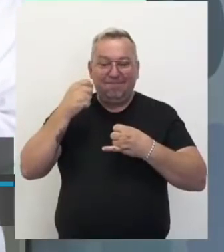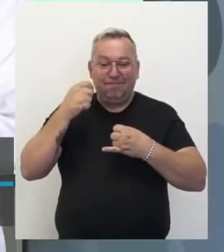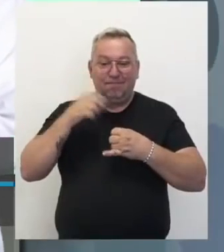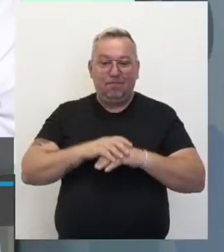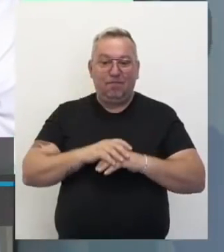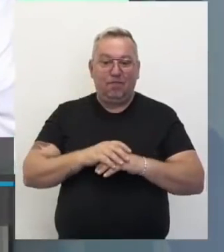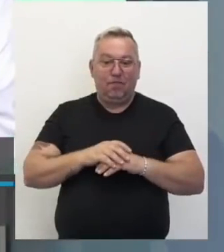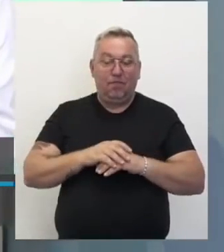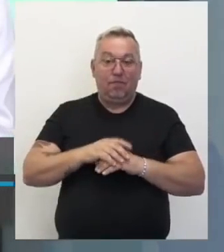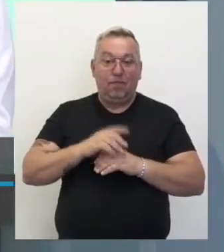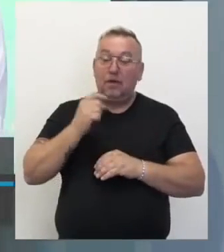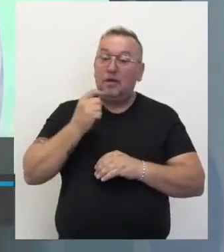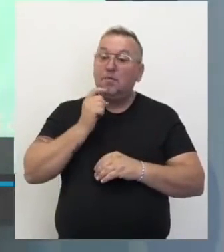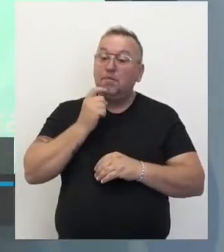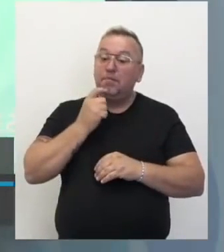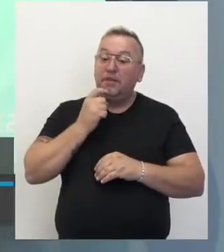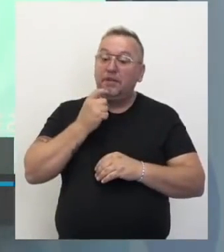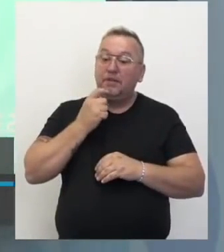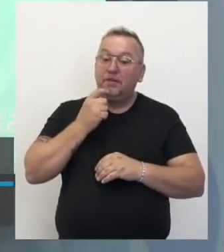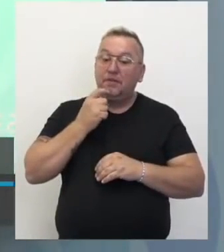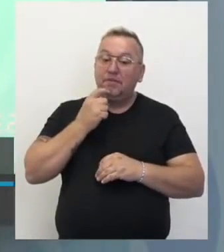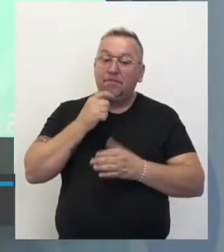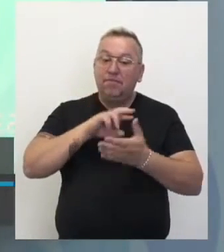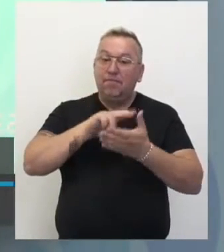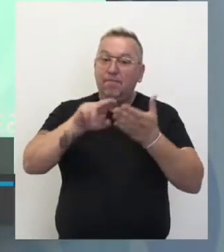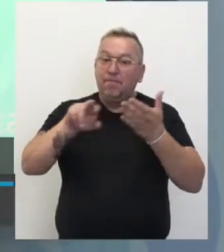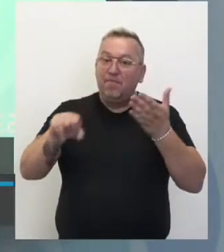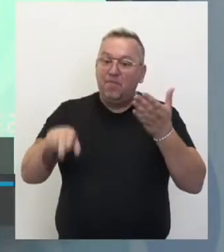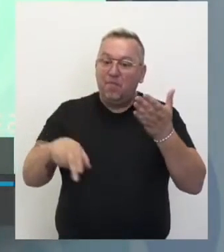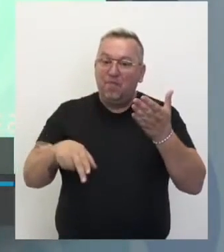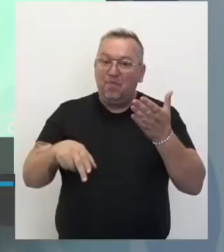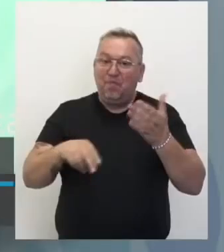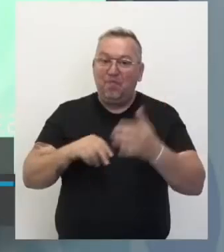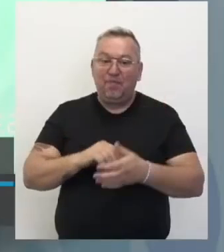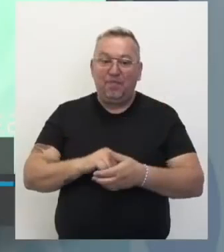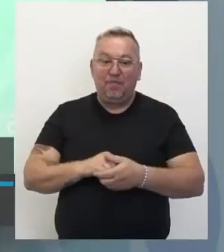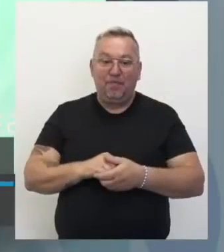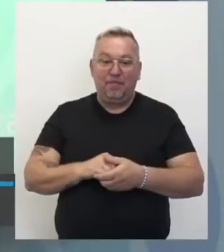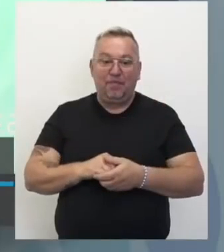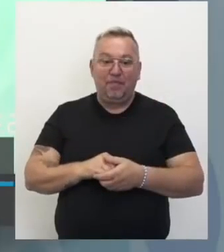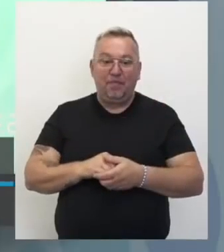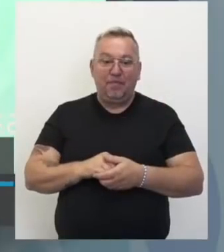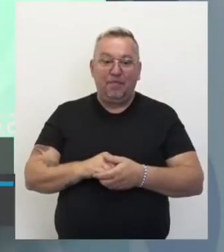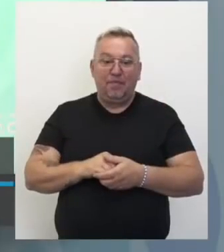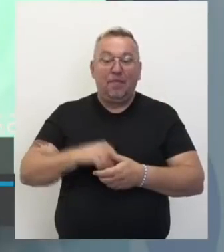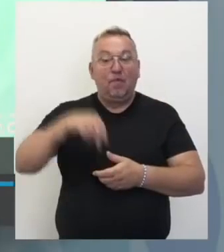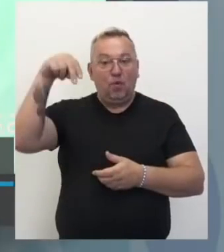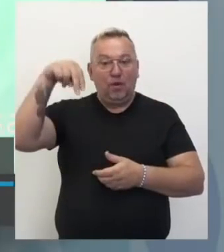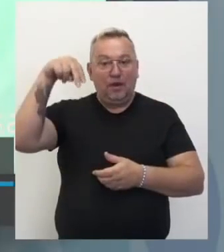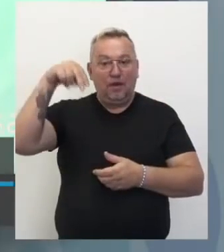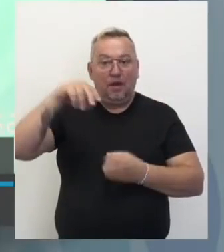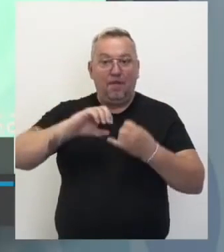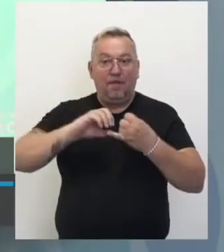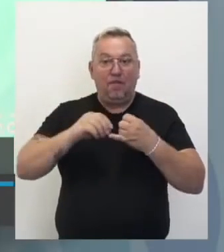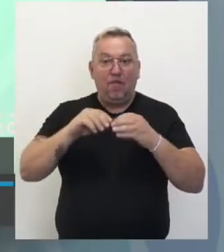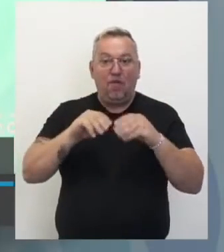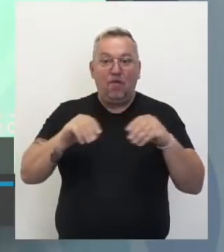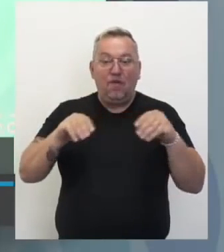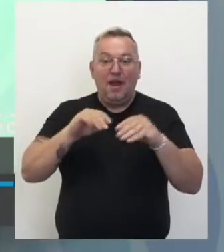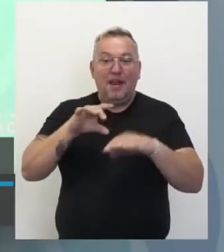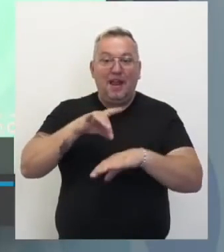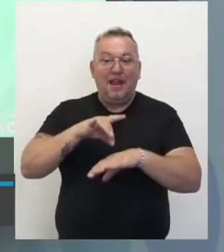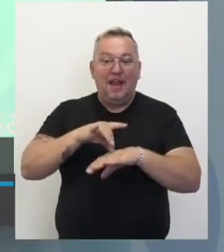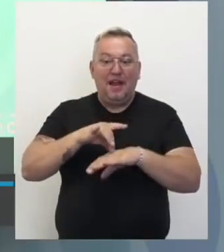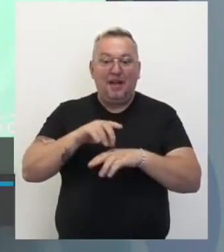pratos variados. O Pro Paulo. Deixa eu ver aqui. Queiroz, nordestina. Feijão com farinha e carne,